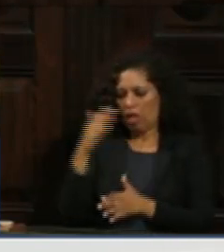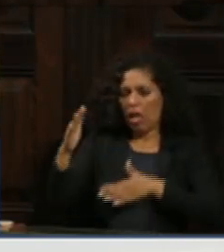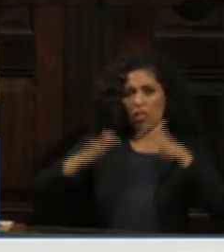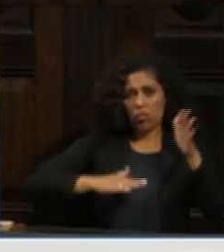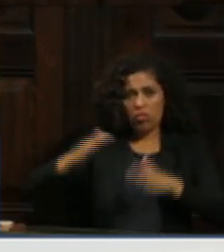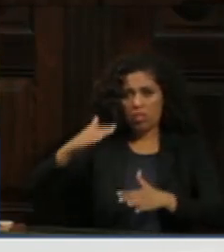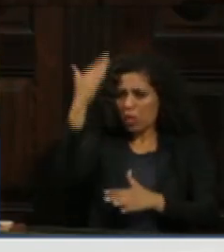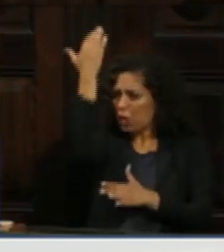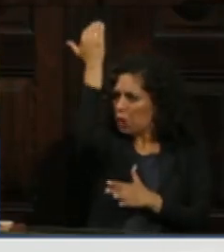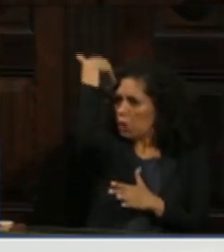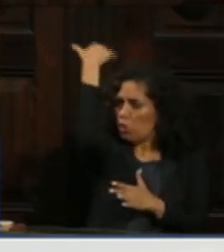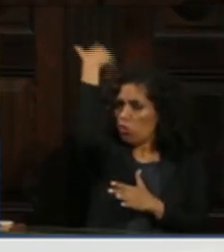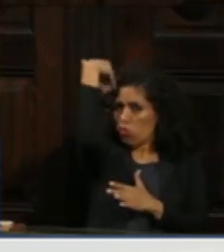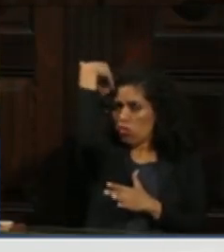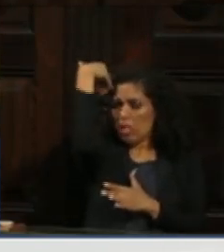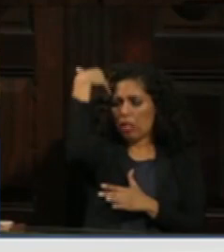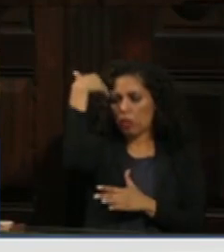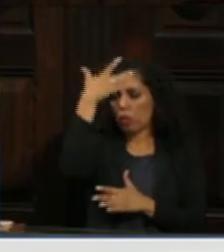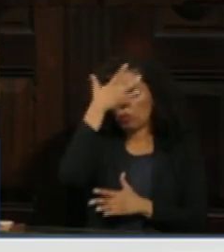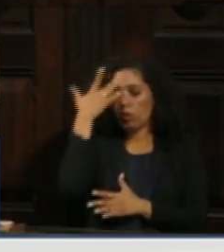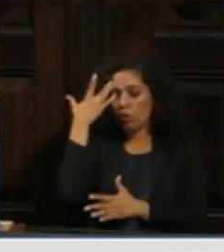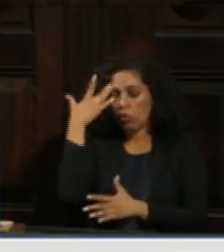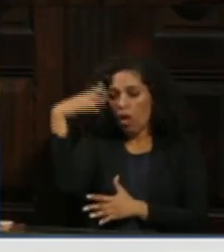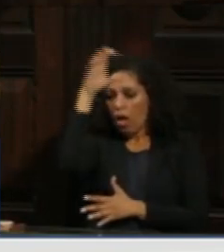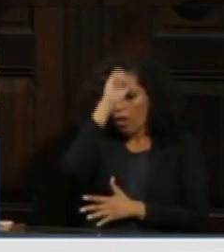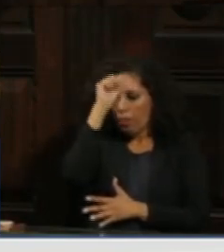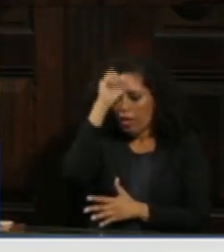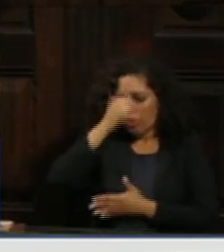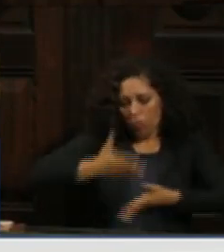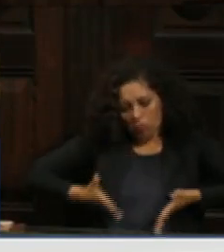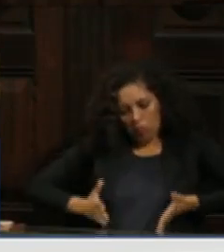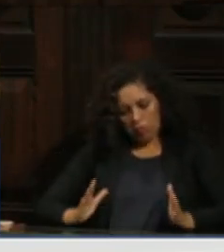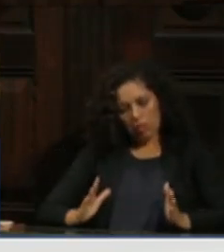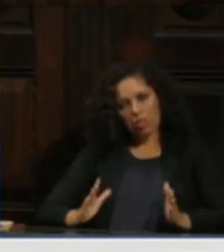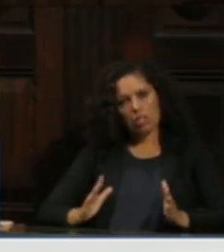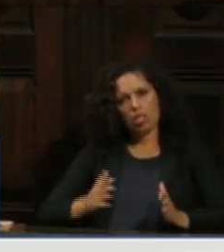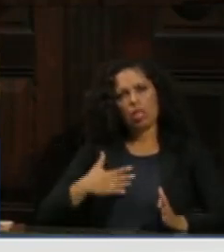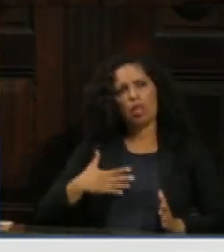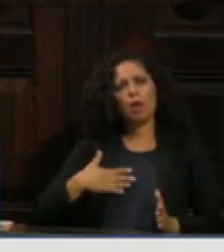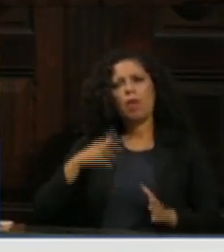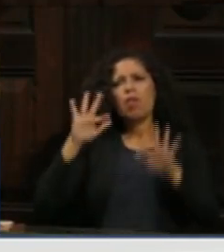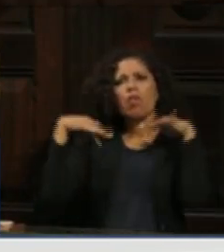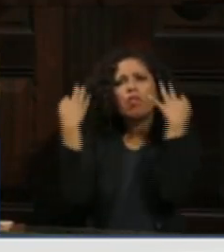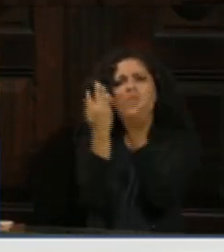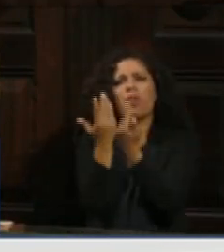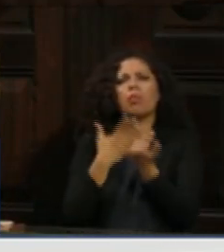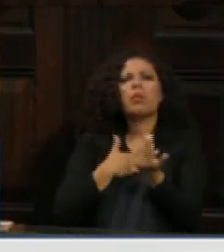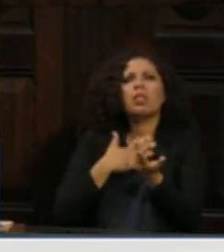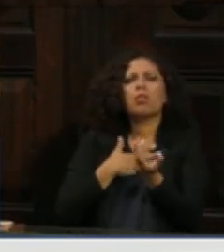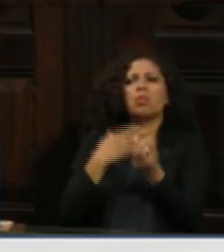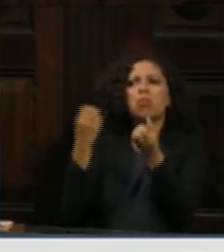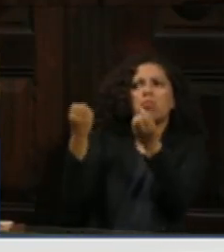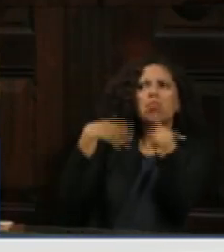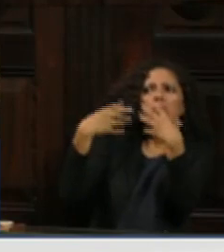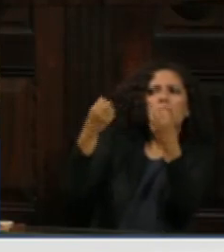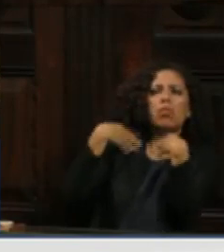eu mesmo me impus. Porque por mais que o parlamento imponha tarefas ao conjunto dos 70